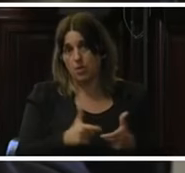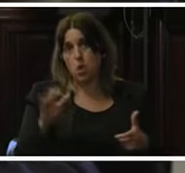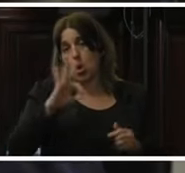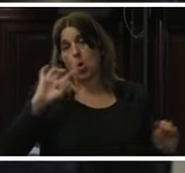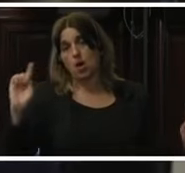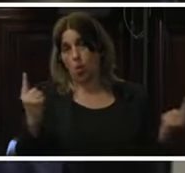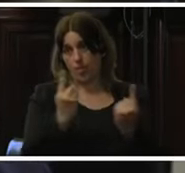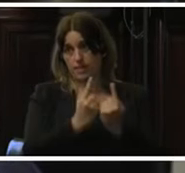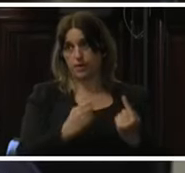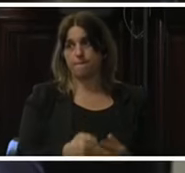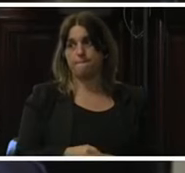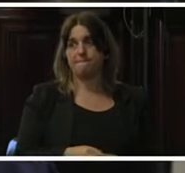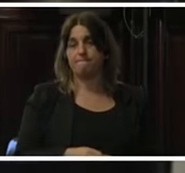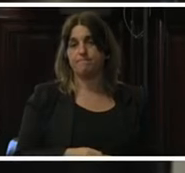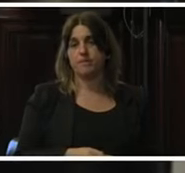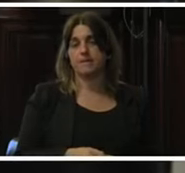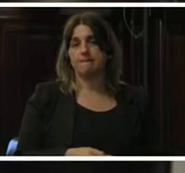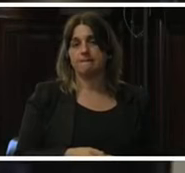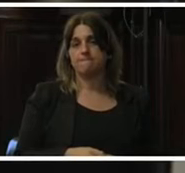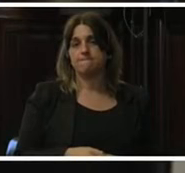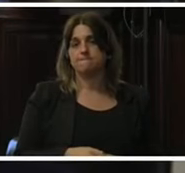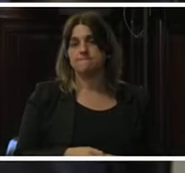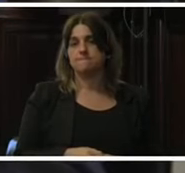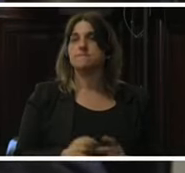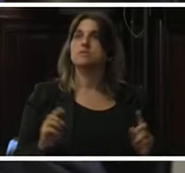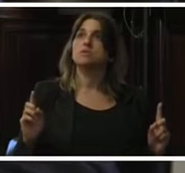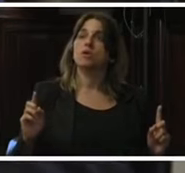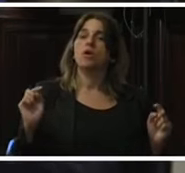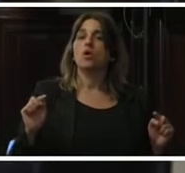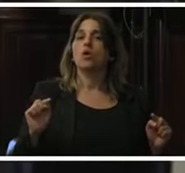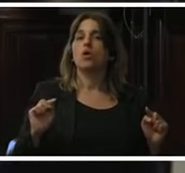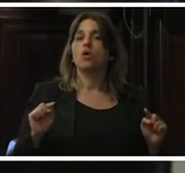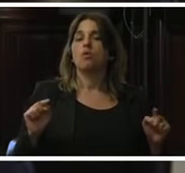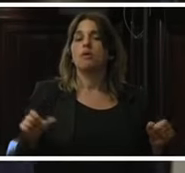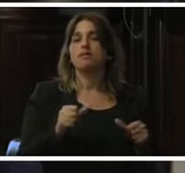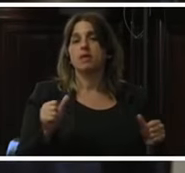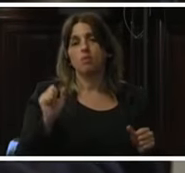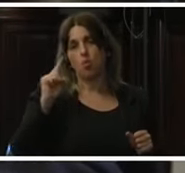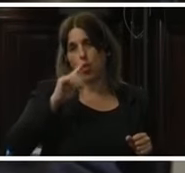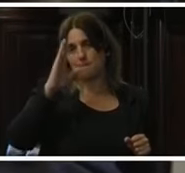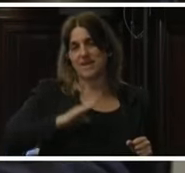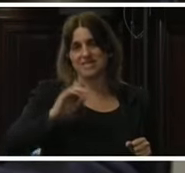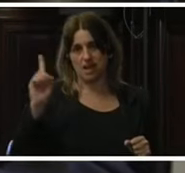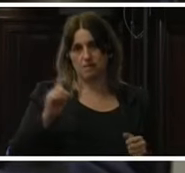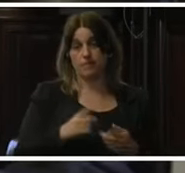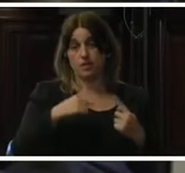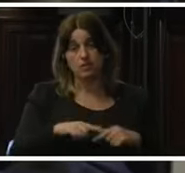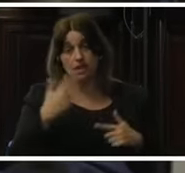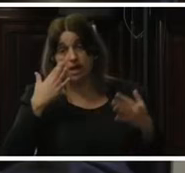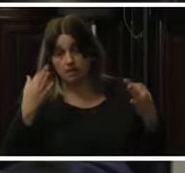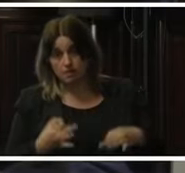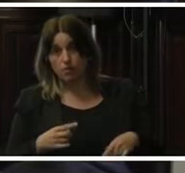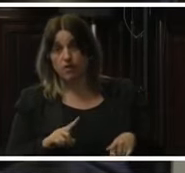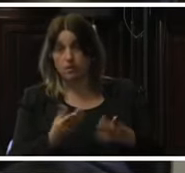quando xv ou estiver bush em brasília perfeito as perguntas que tinha tem a ver com